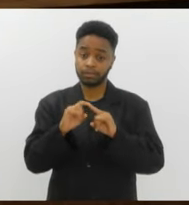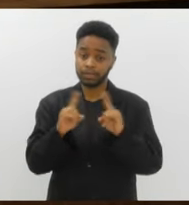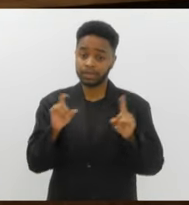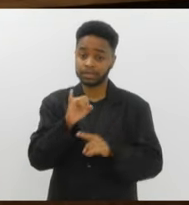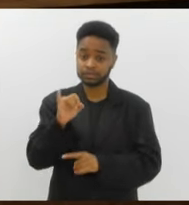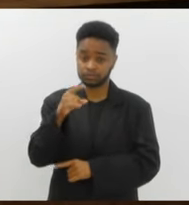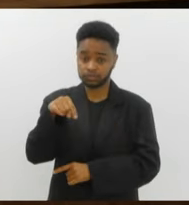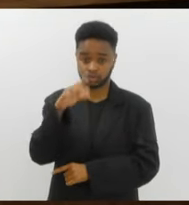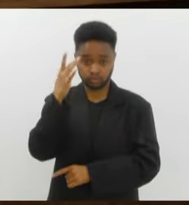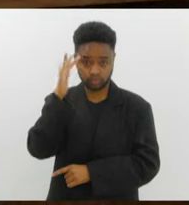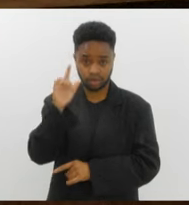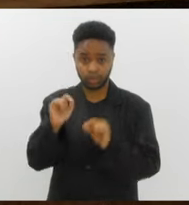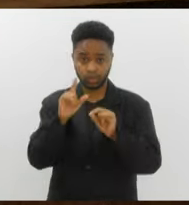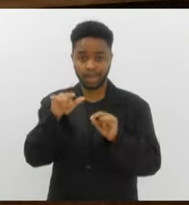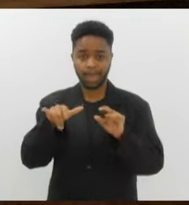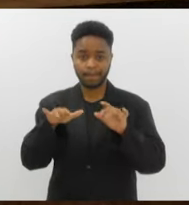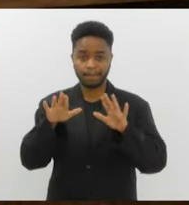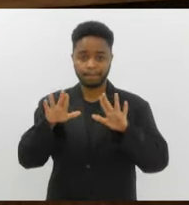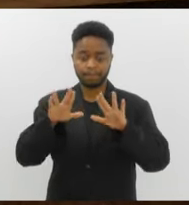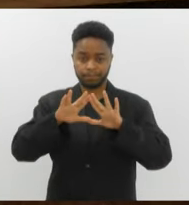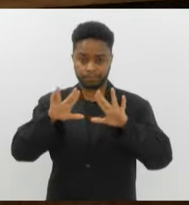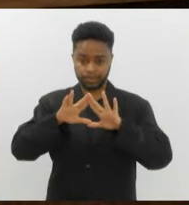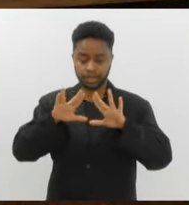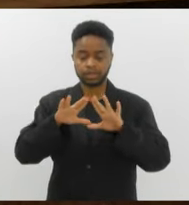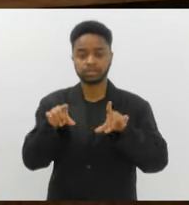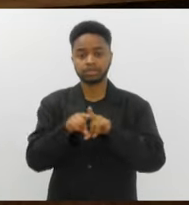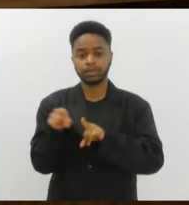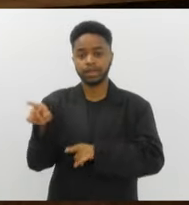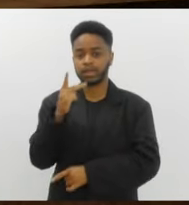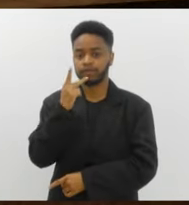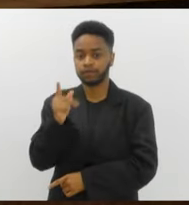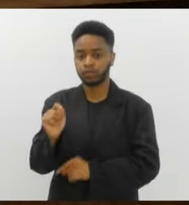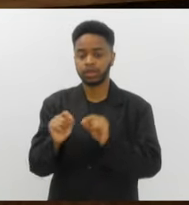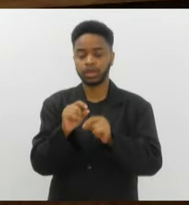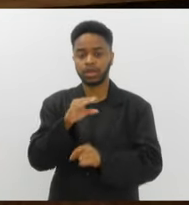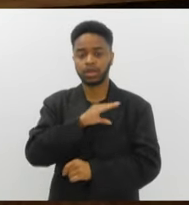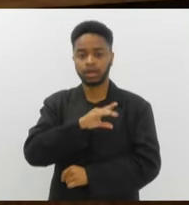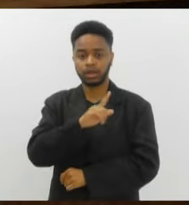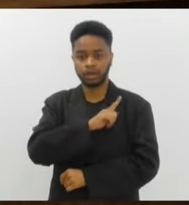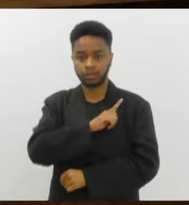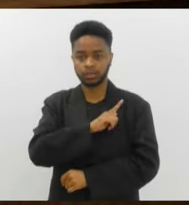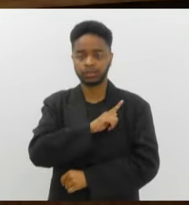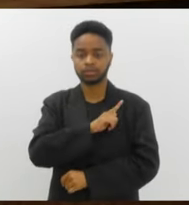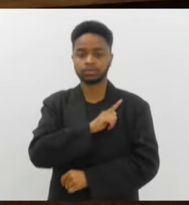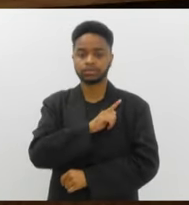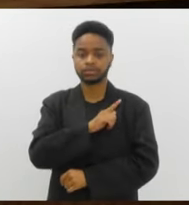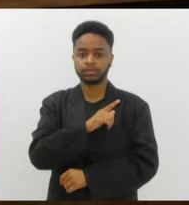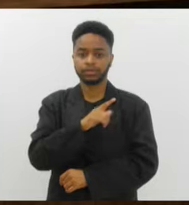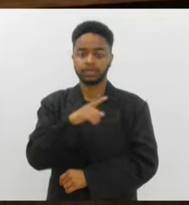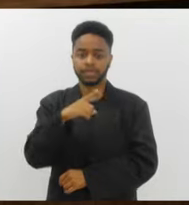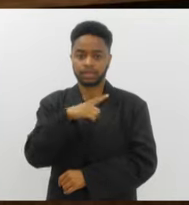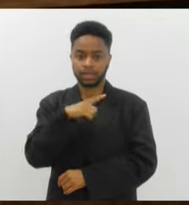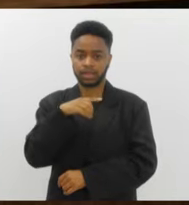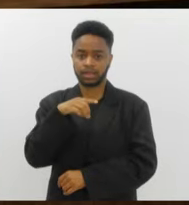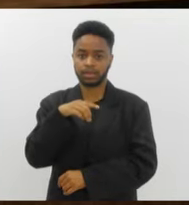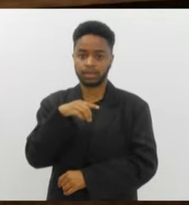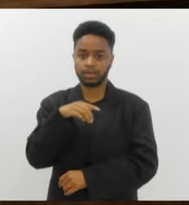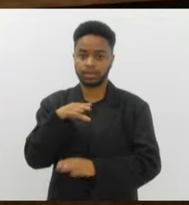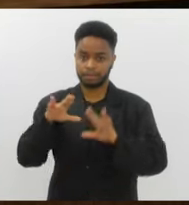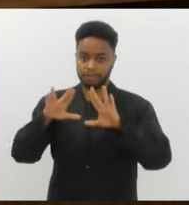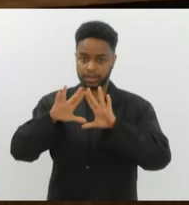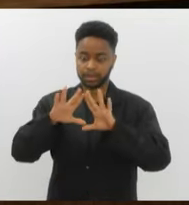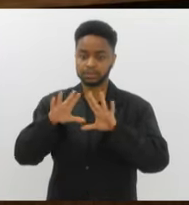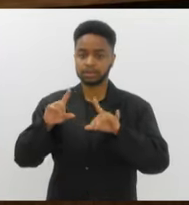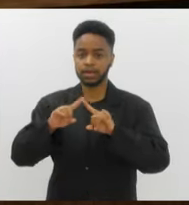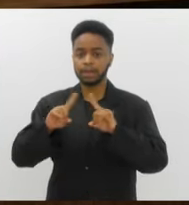a milícia. Né? E ele disse lá que em Campo Grande, apesar de ser milícia, na Zona Oeste, melhor dizendo, apesar